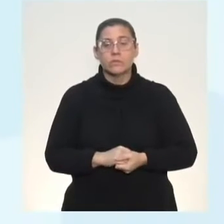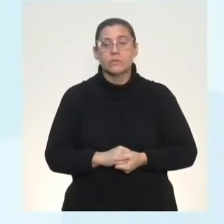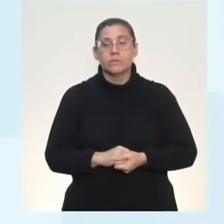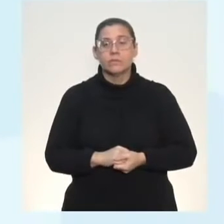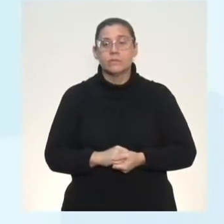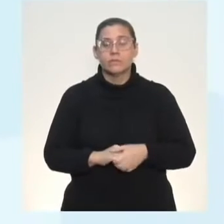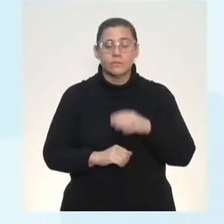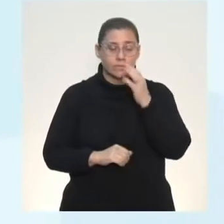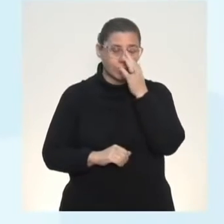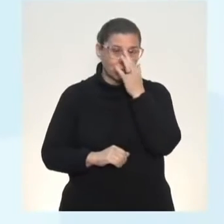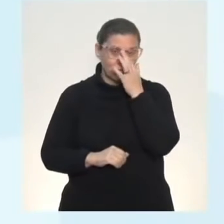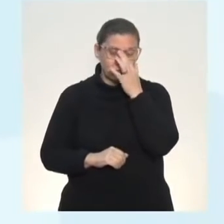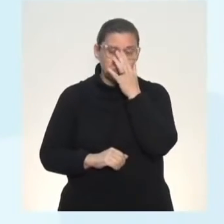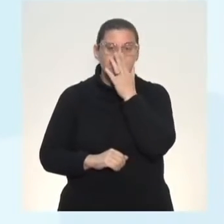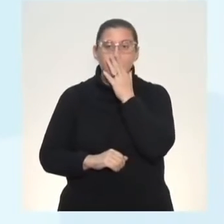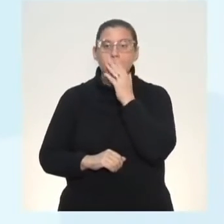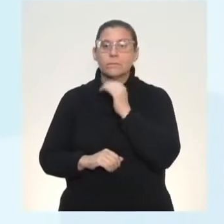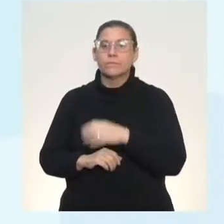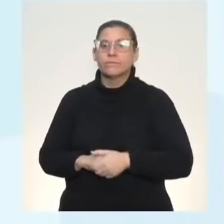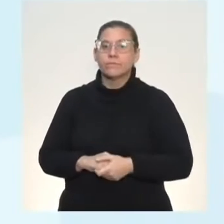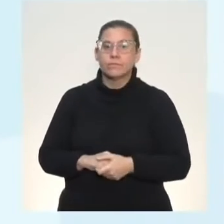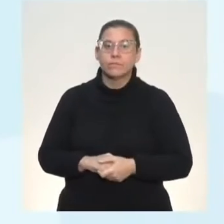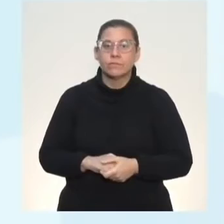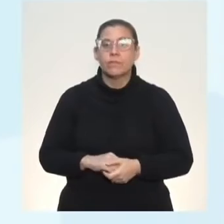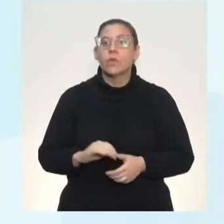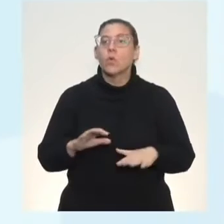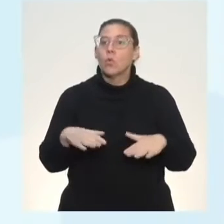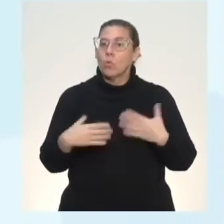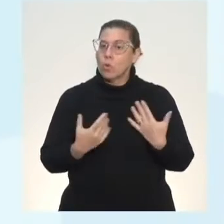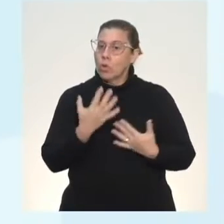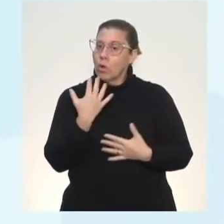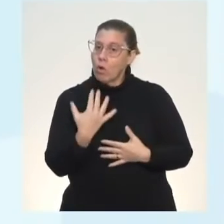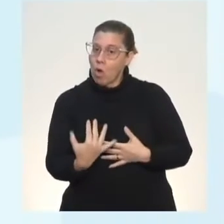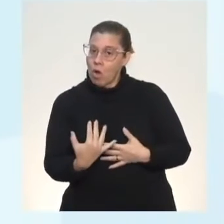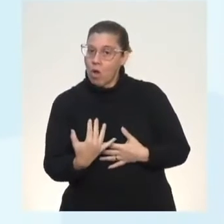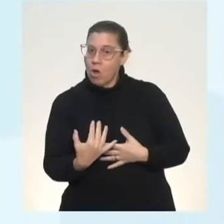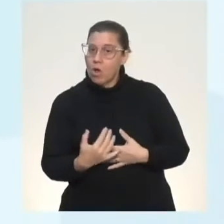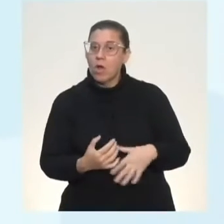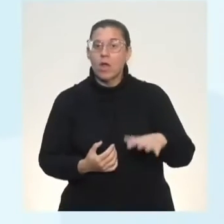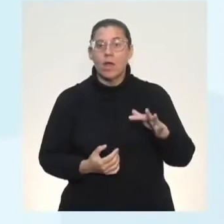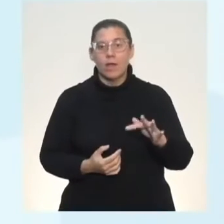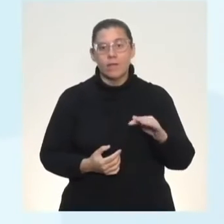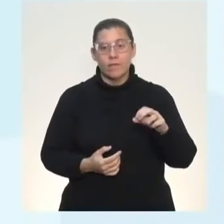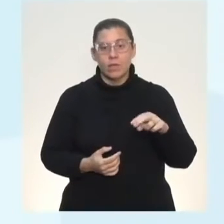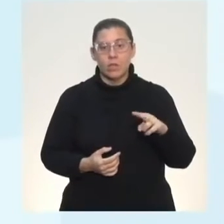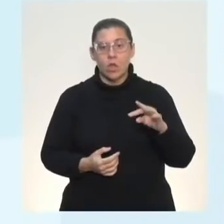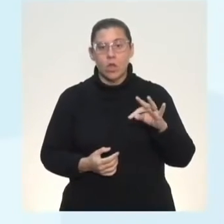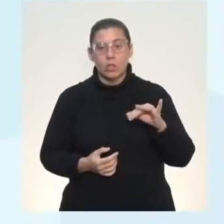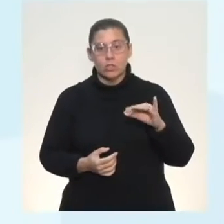Tá? Genótipo. Quando eu falo de cor, eu estou falando de fenótipo.